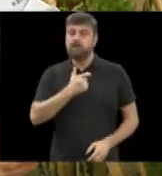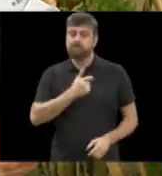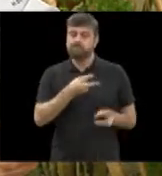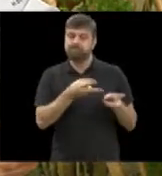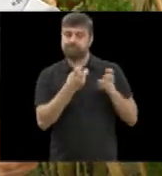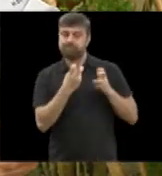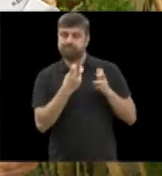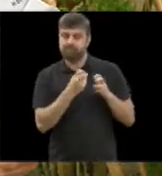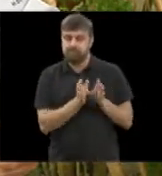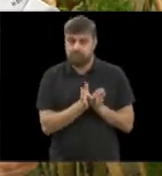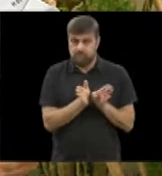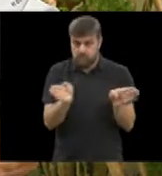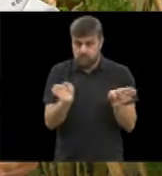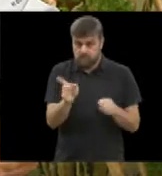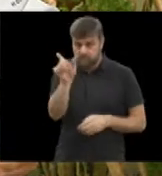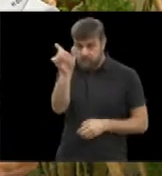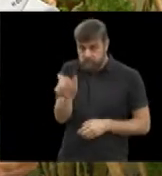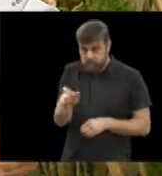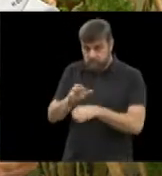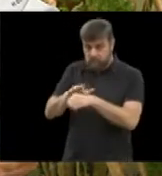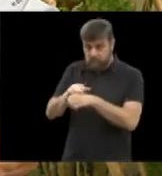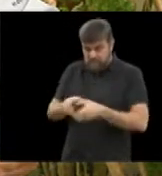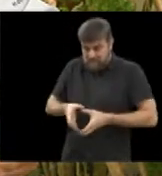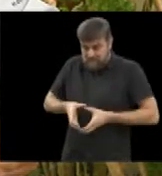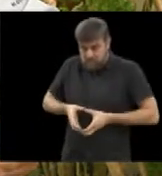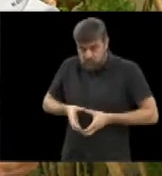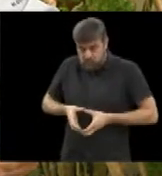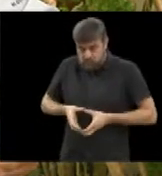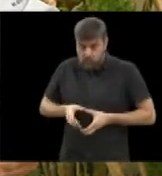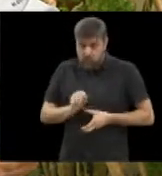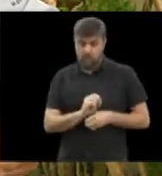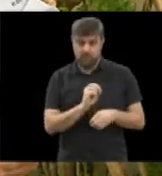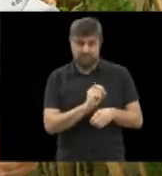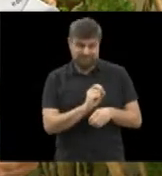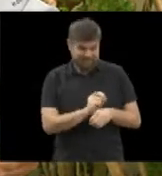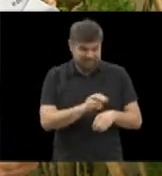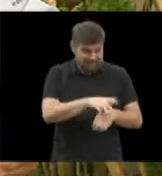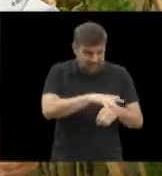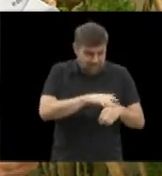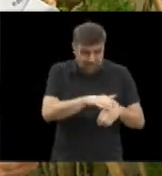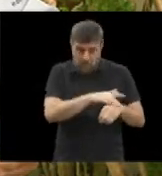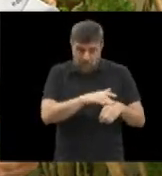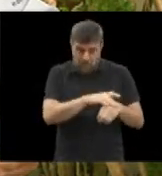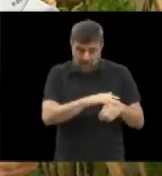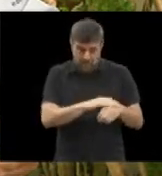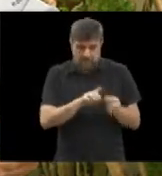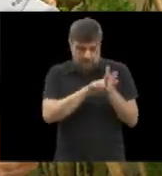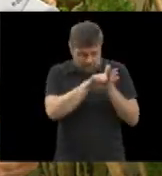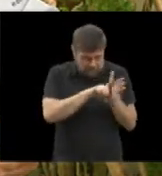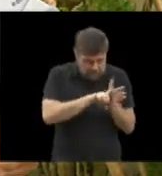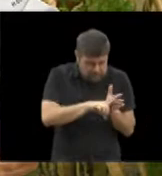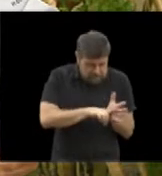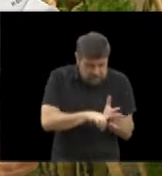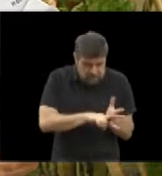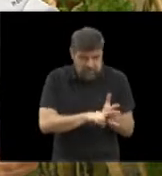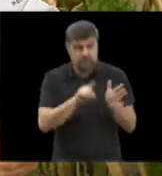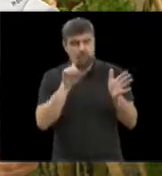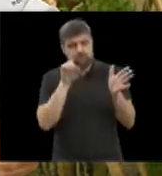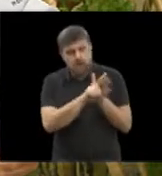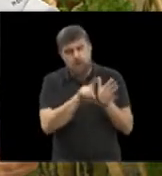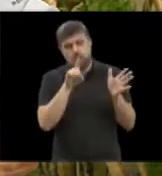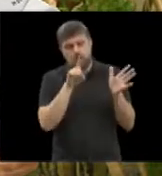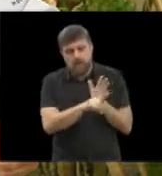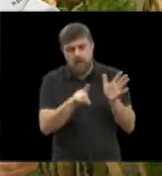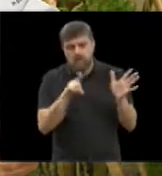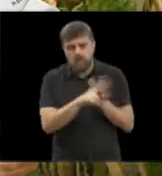para 2 etiologias, uma endometriose e a outra infecção pélvica. E aí você vai aprofundando, aí você vai perguntando,